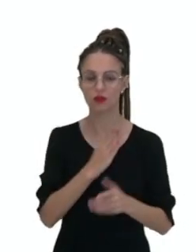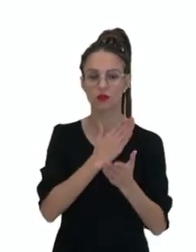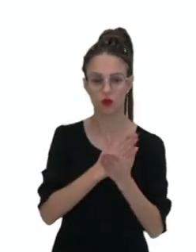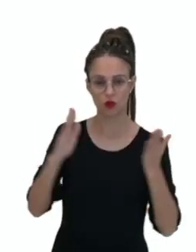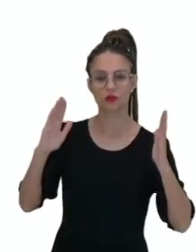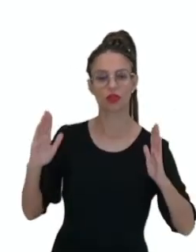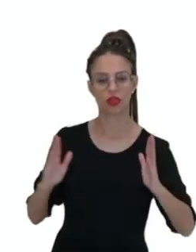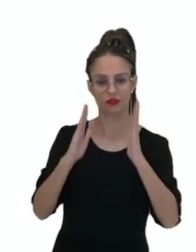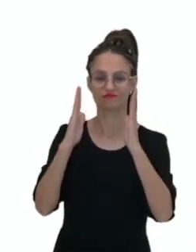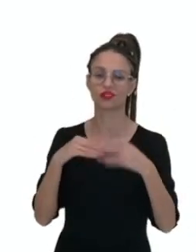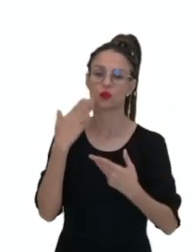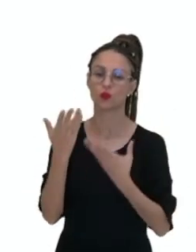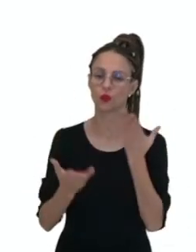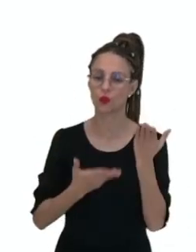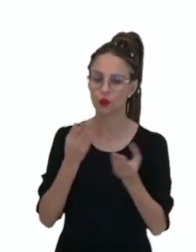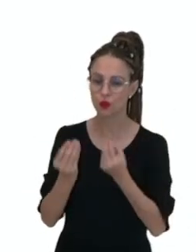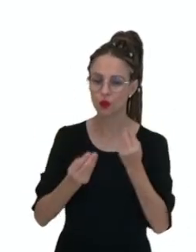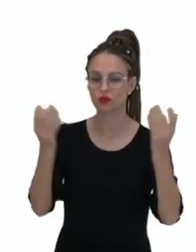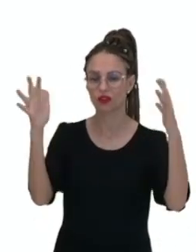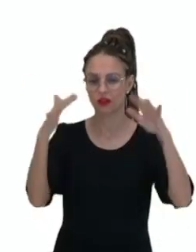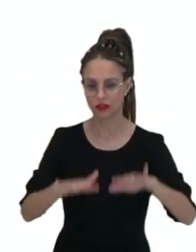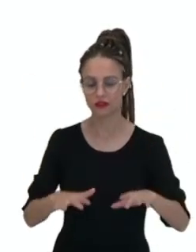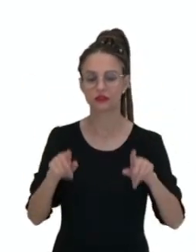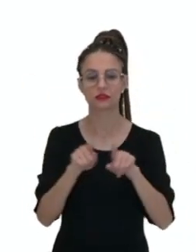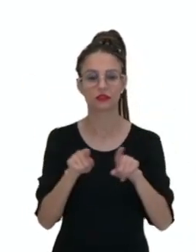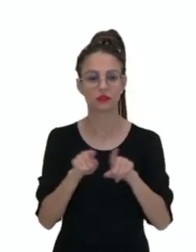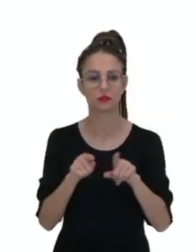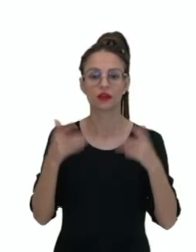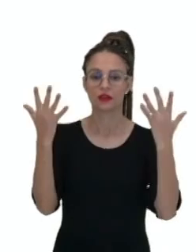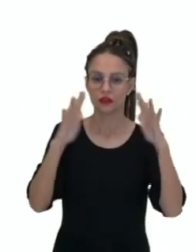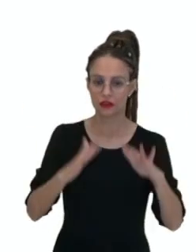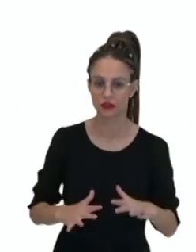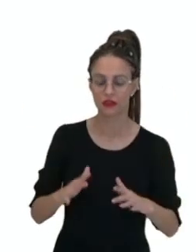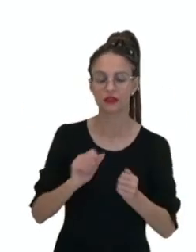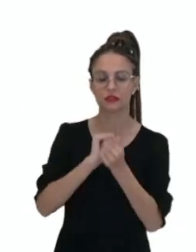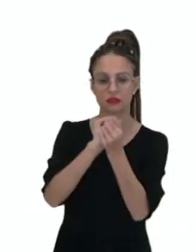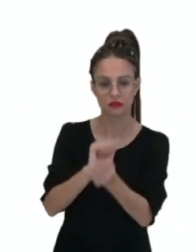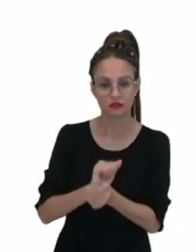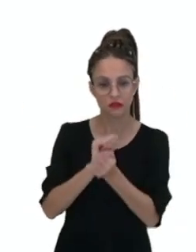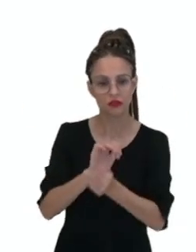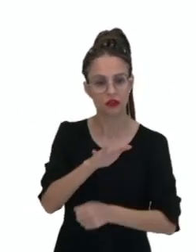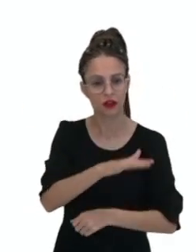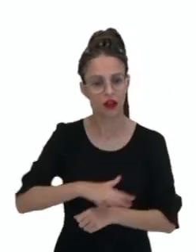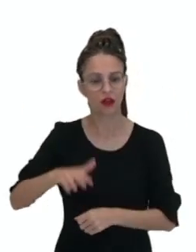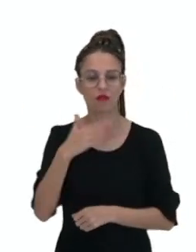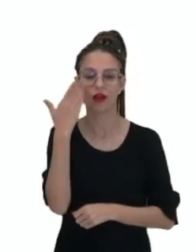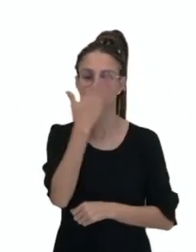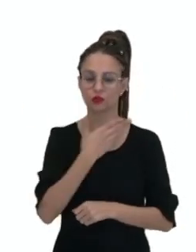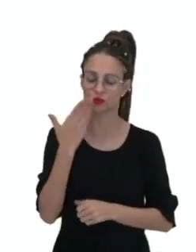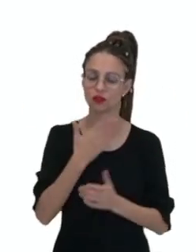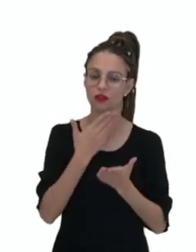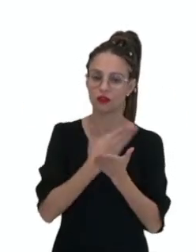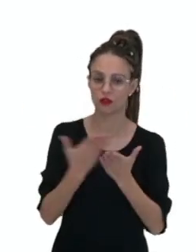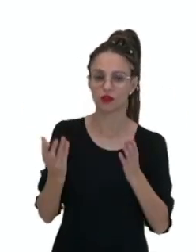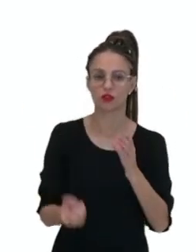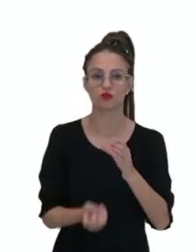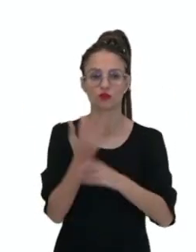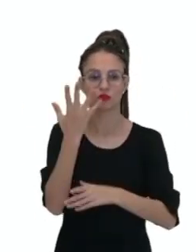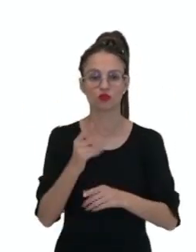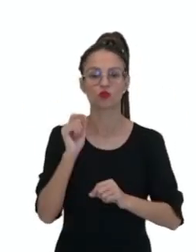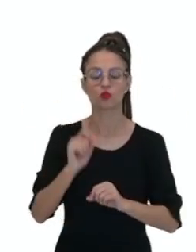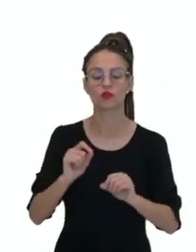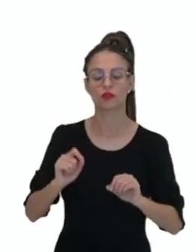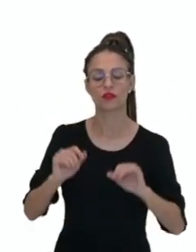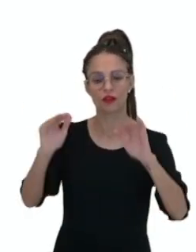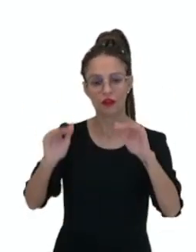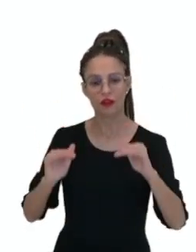enfrentar uma crise. Em contrapartida, a crise do mercado de escravos e do engenho de açúcar surge uma rica